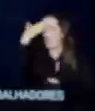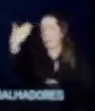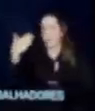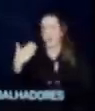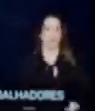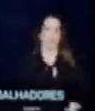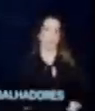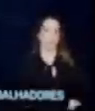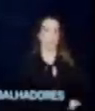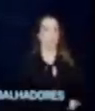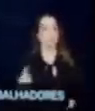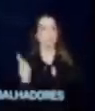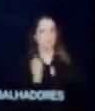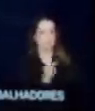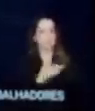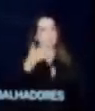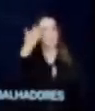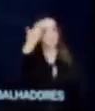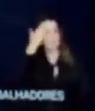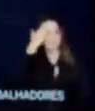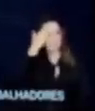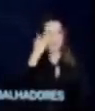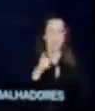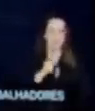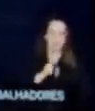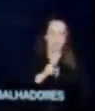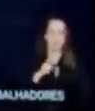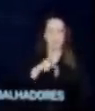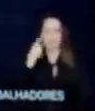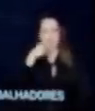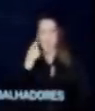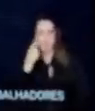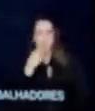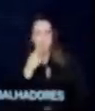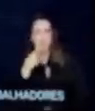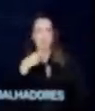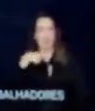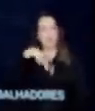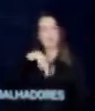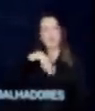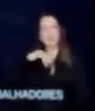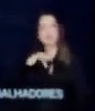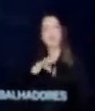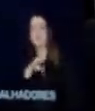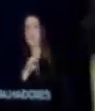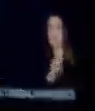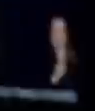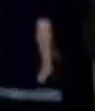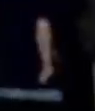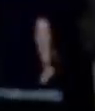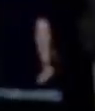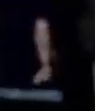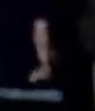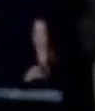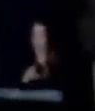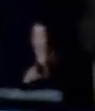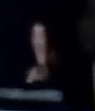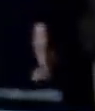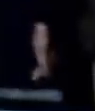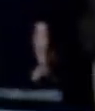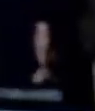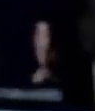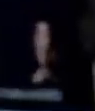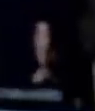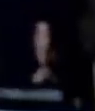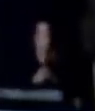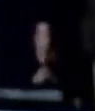Nós sabemos o que aconteceu com a política neoliberal no mundo. A política neoliberal do mundo. Nós temos hoje 2